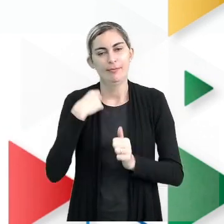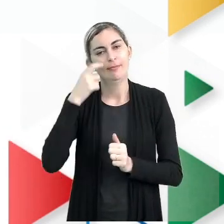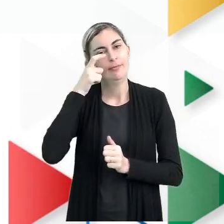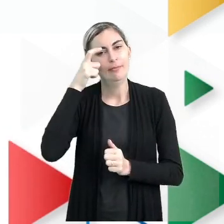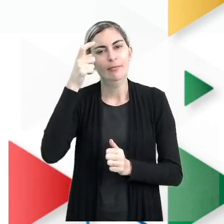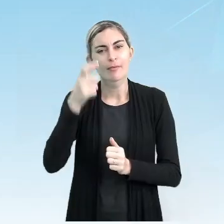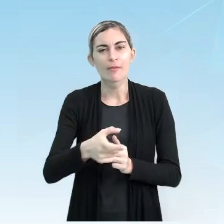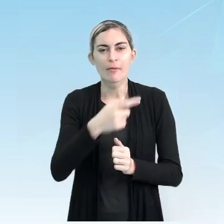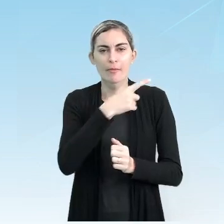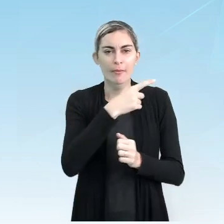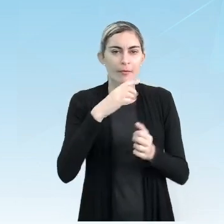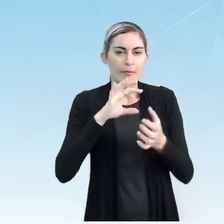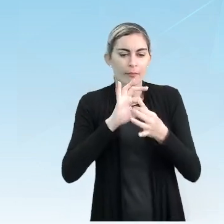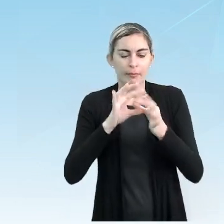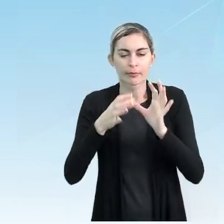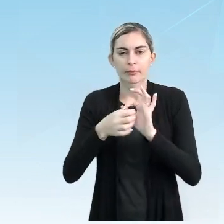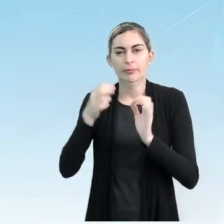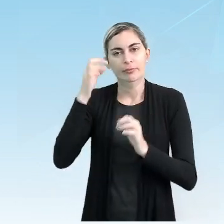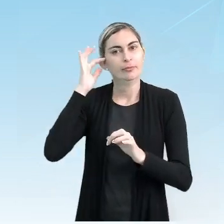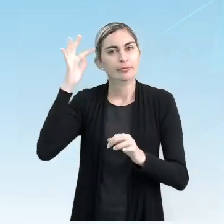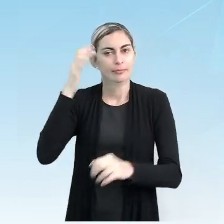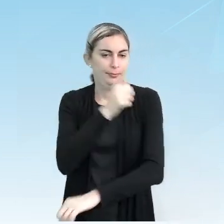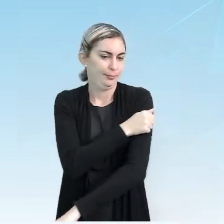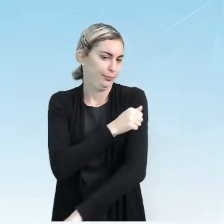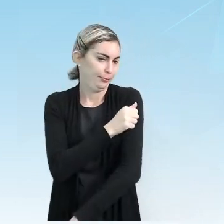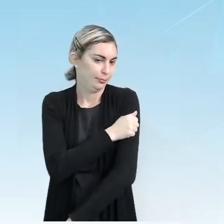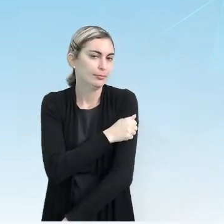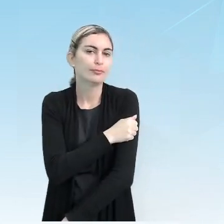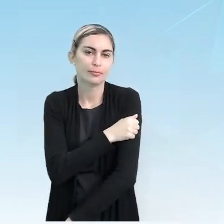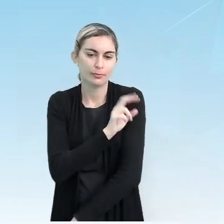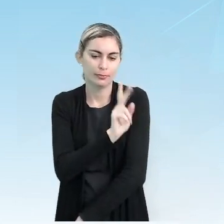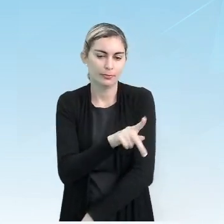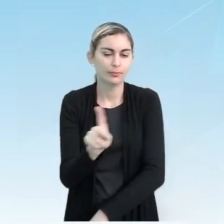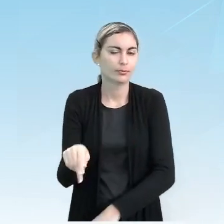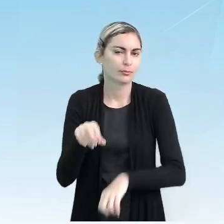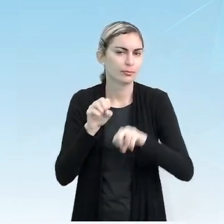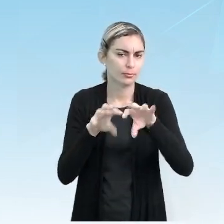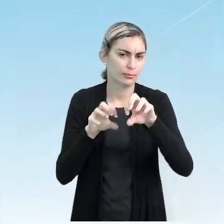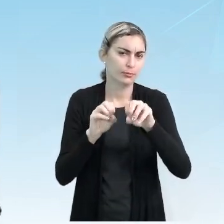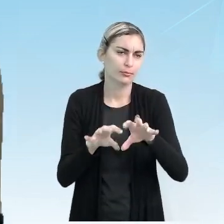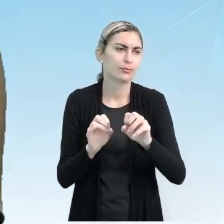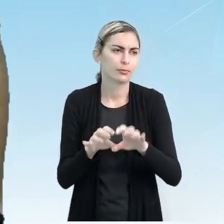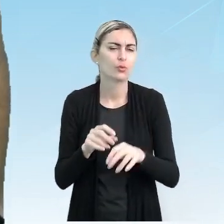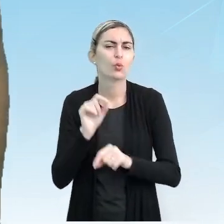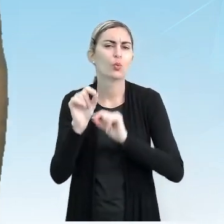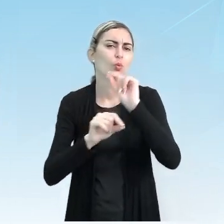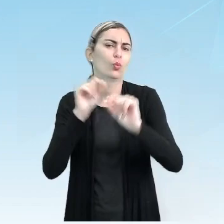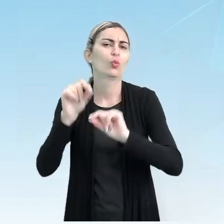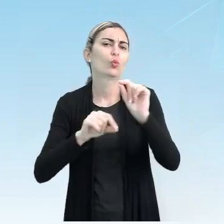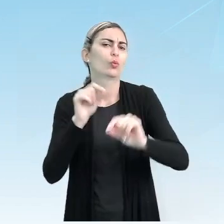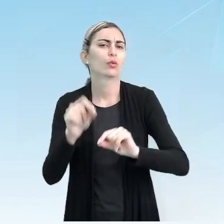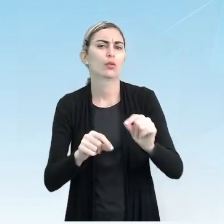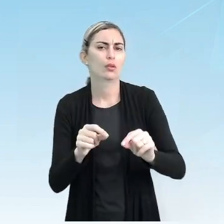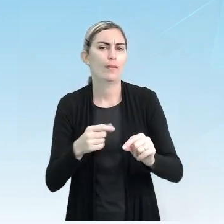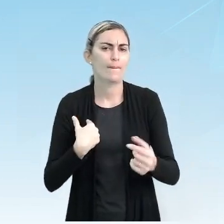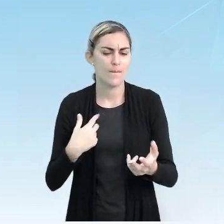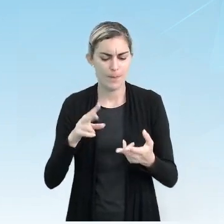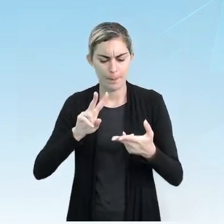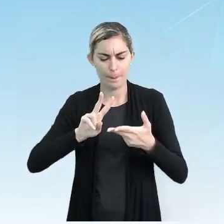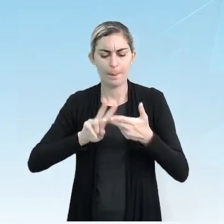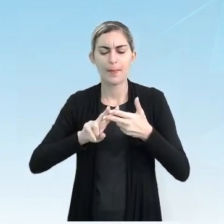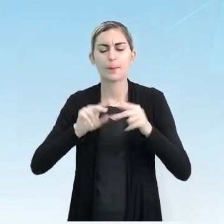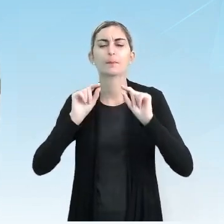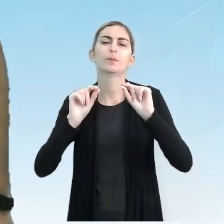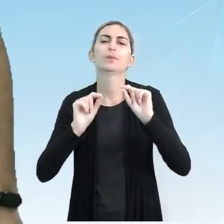interessante que o nosso estudante e o nosso professor trabalhasse com os estudantes o que é aquilo que nós estamos presos, como o senhor